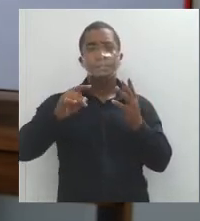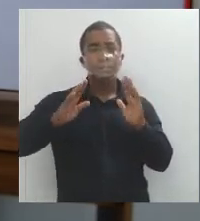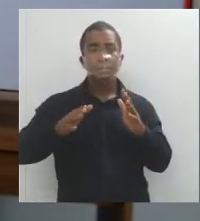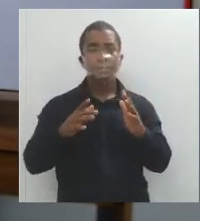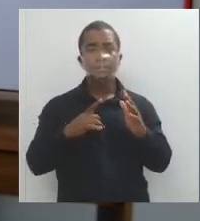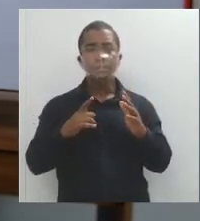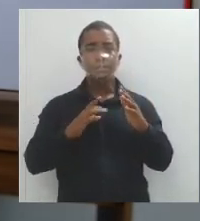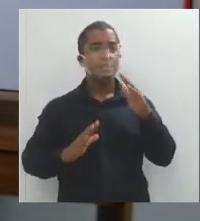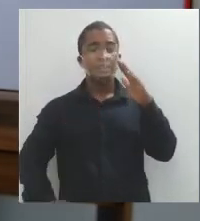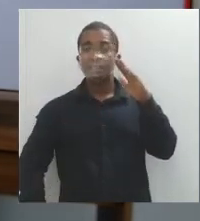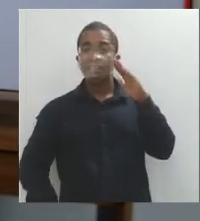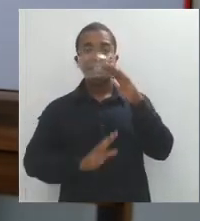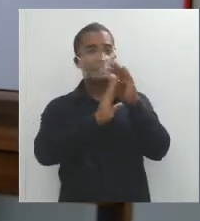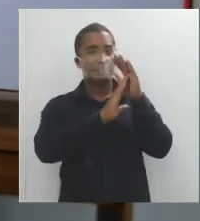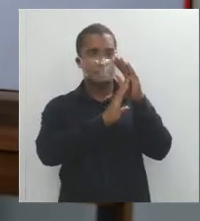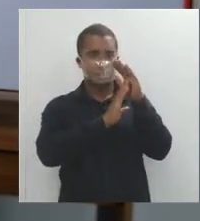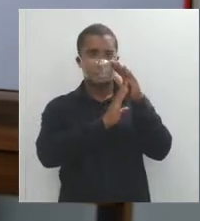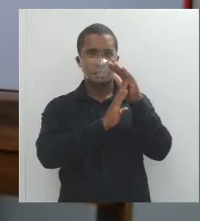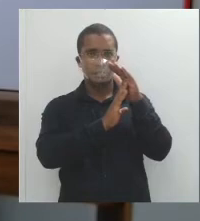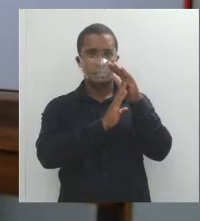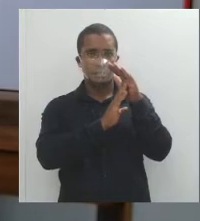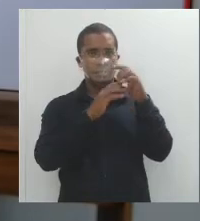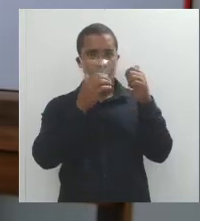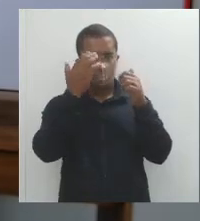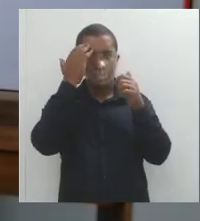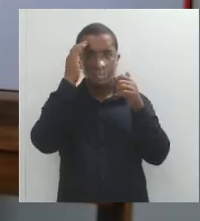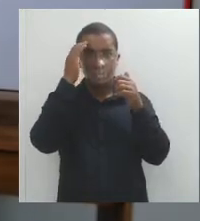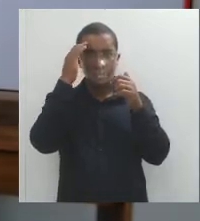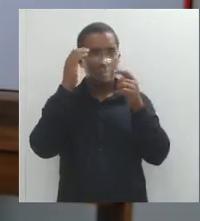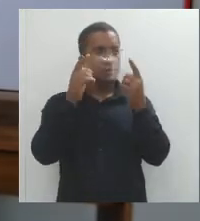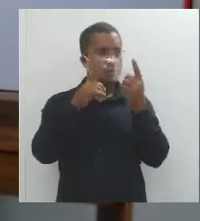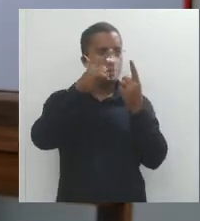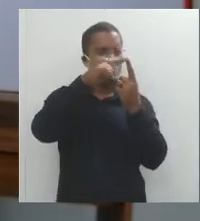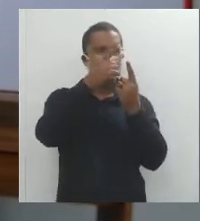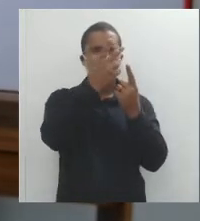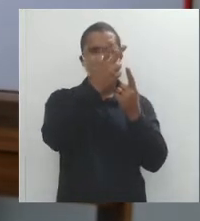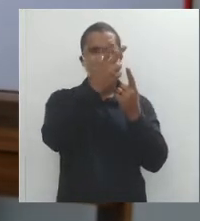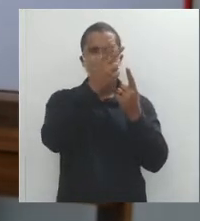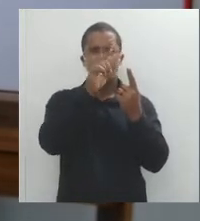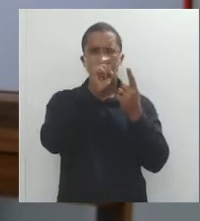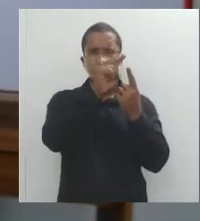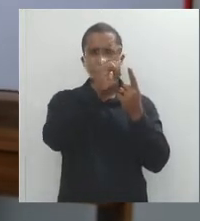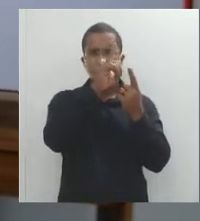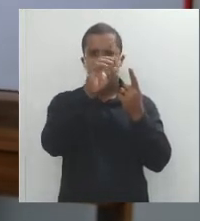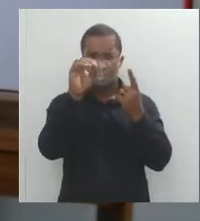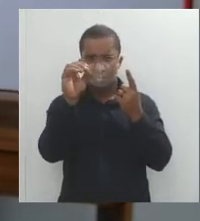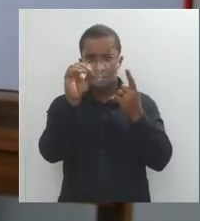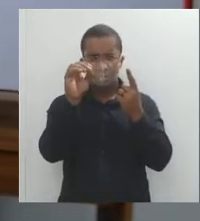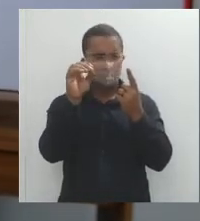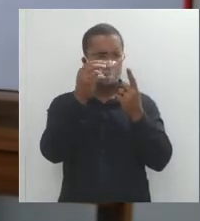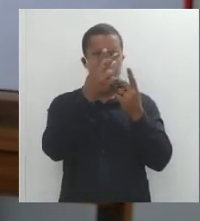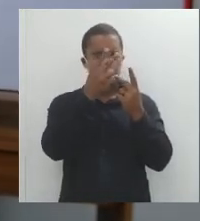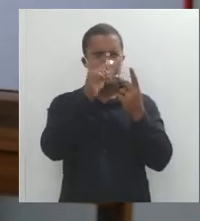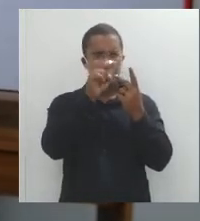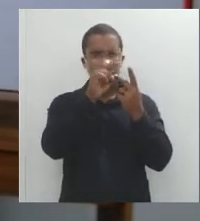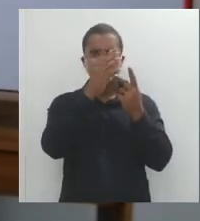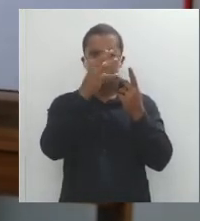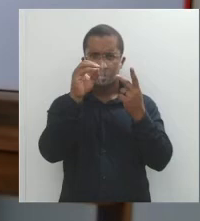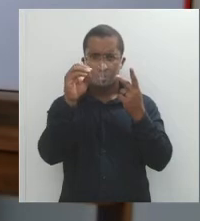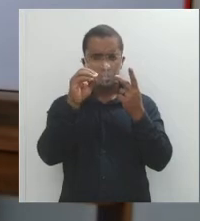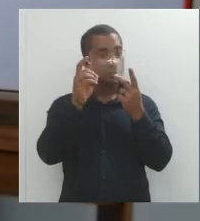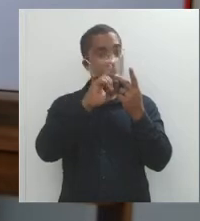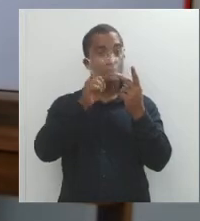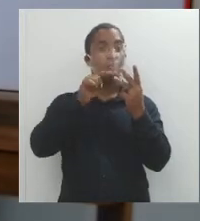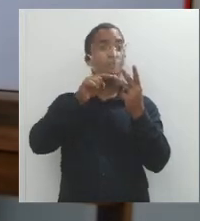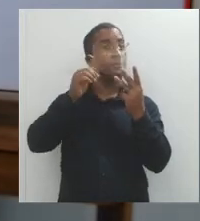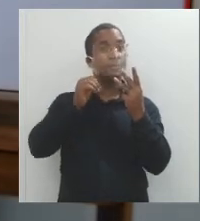usado na carga máxima. Então, você não vai usar 2.100, não vai usar 2.400. Vai supor o máximo do chuveiro.